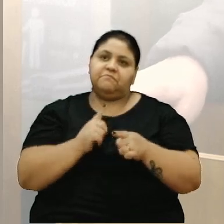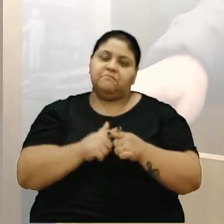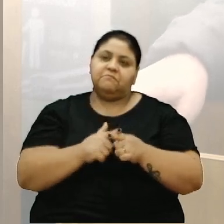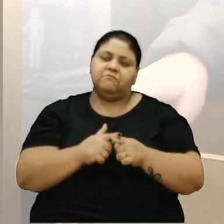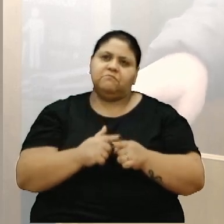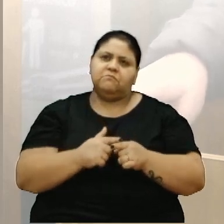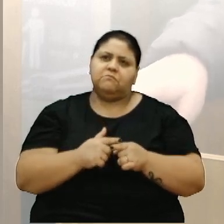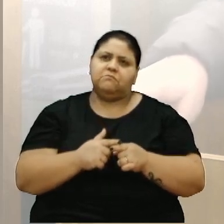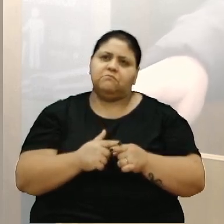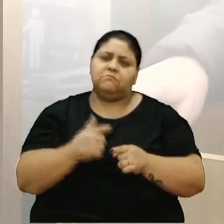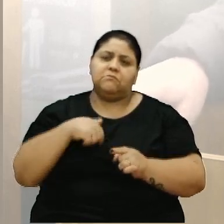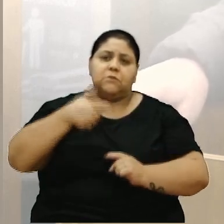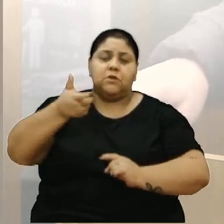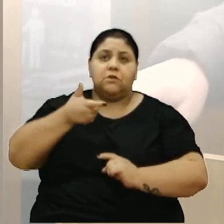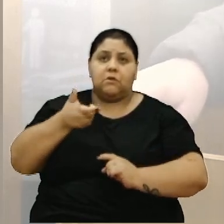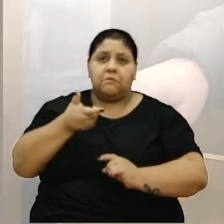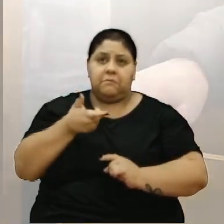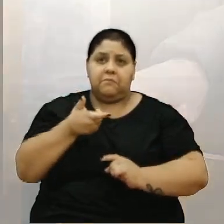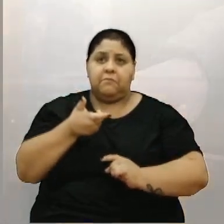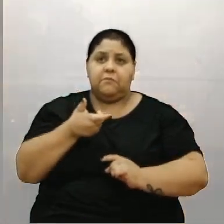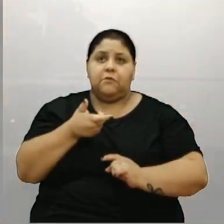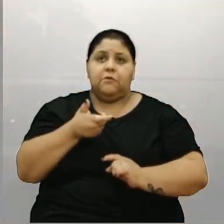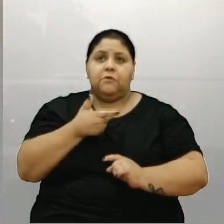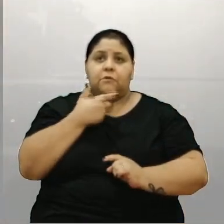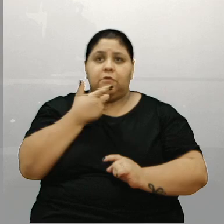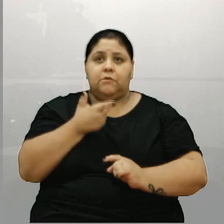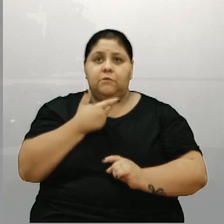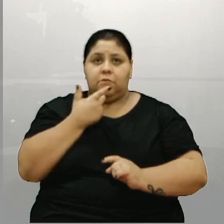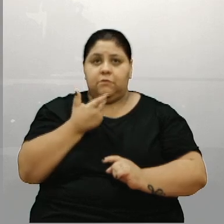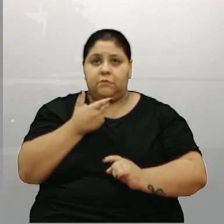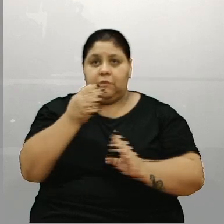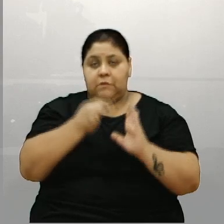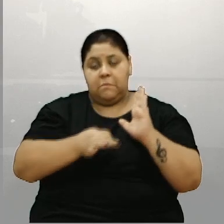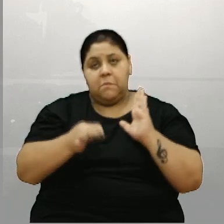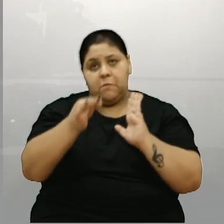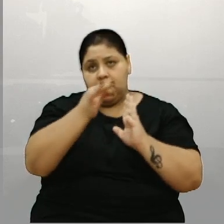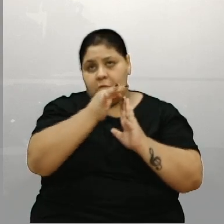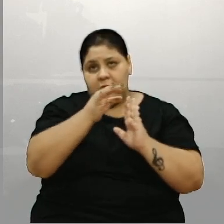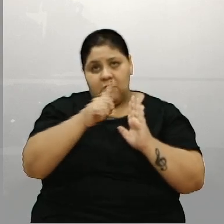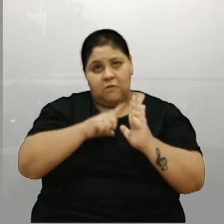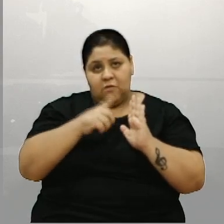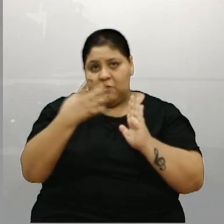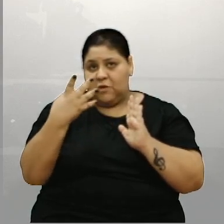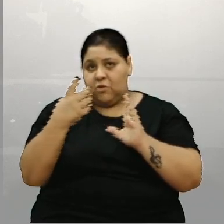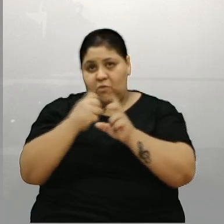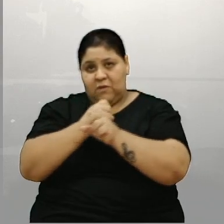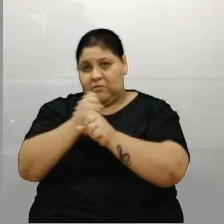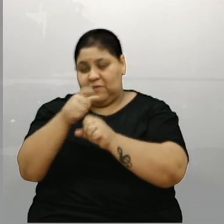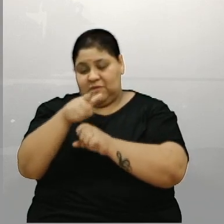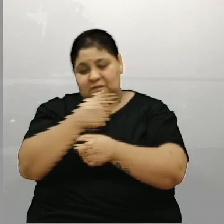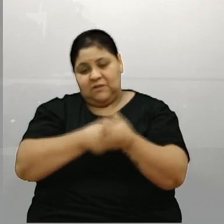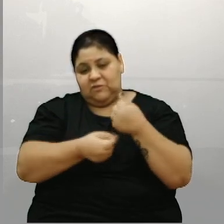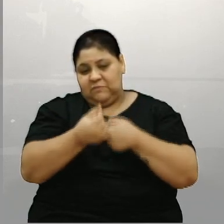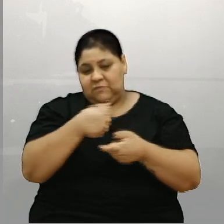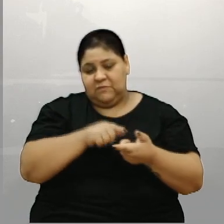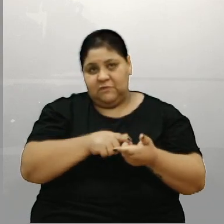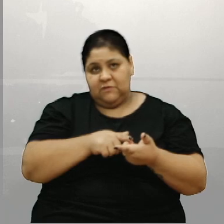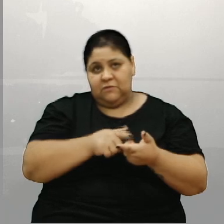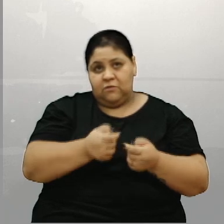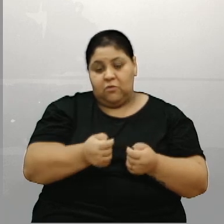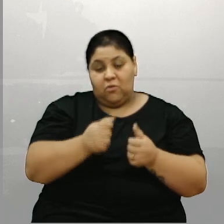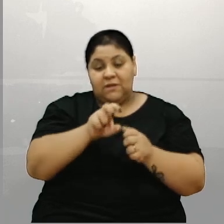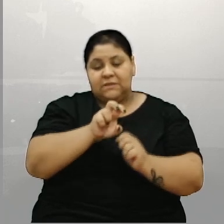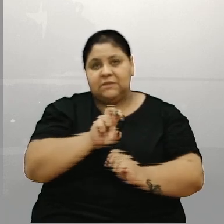aí... Eu quero dizer que, minha modesta opinião, não tem 4 anos dessa administração. Já tem quase